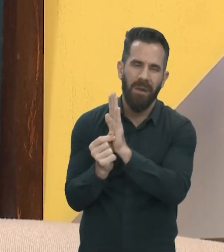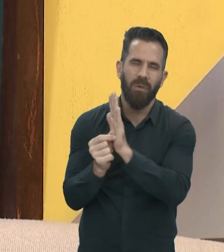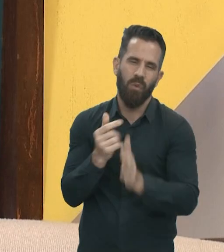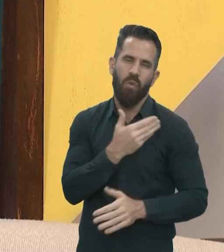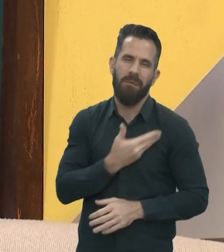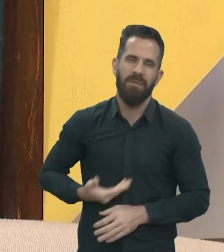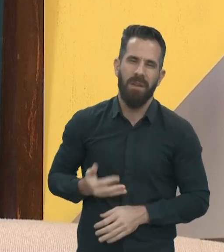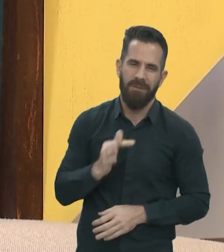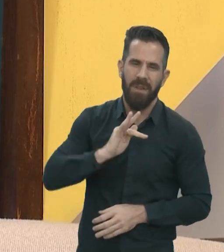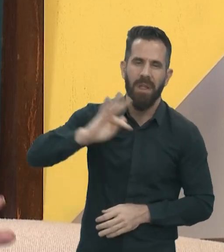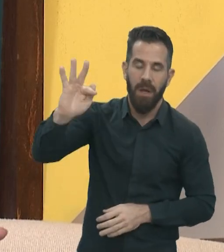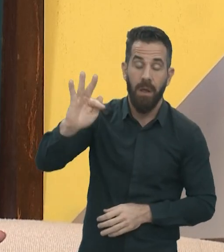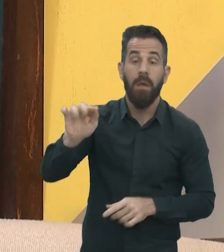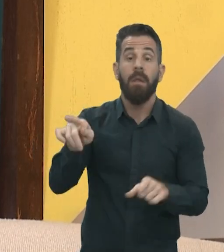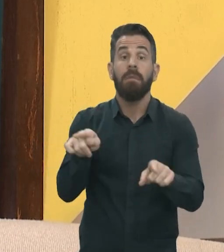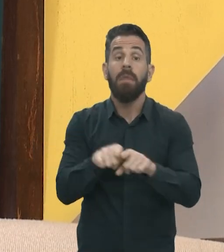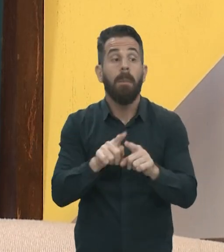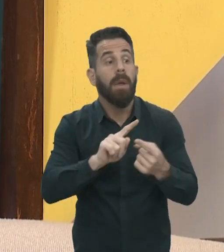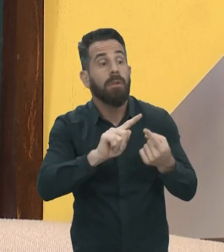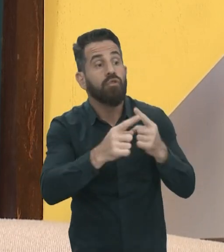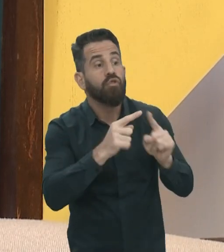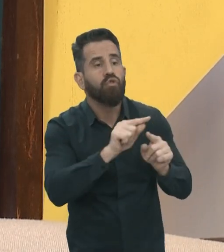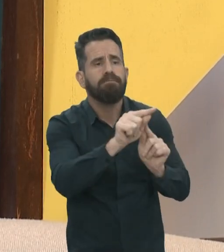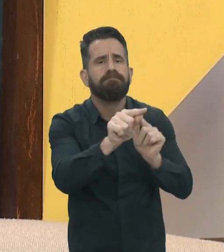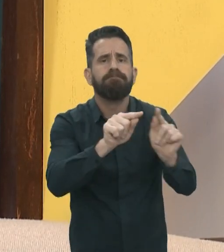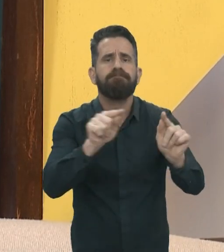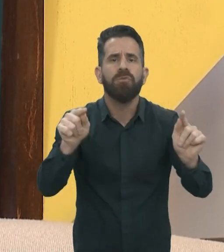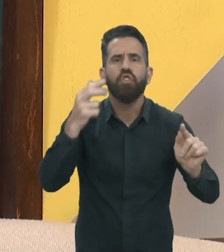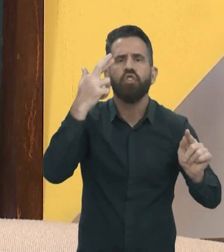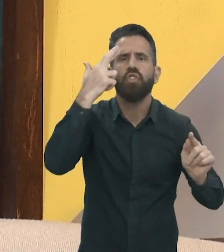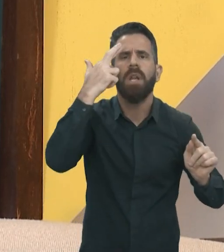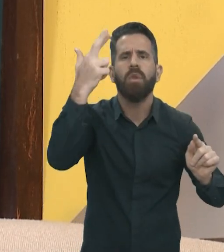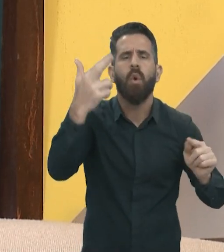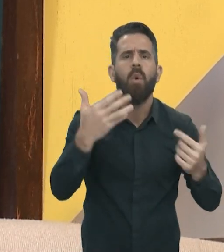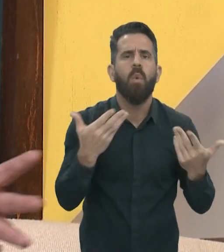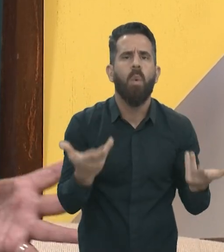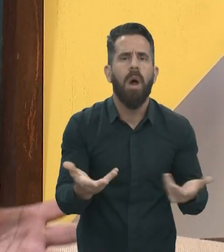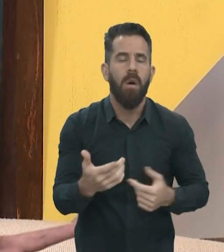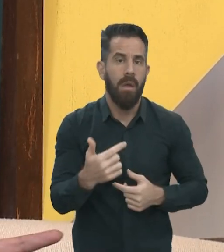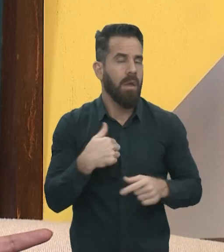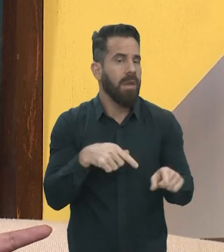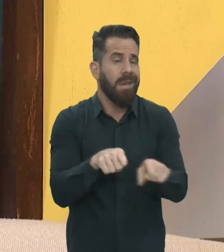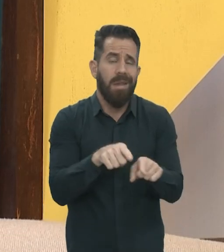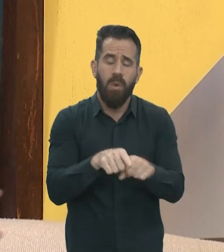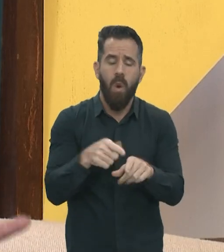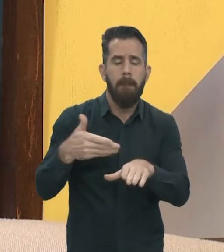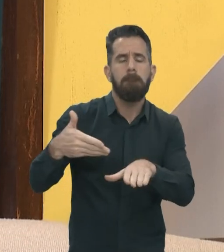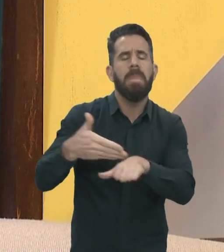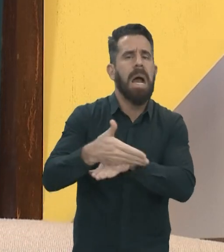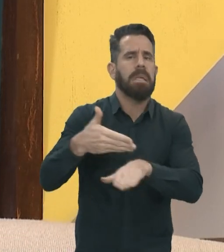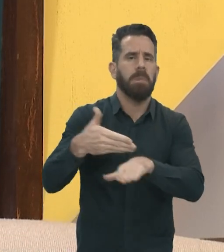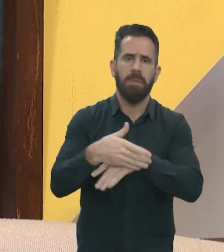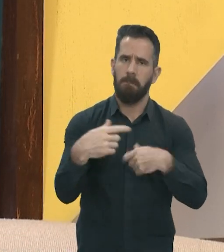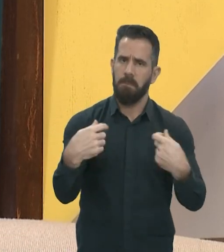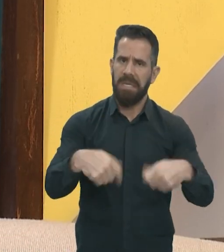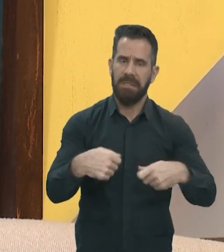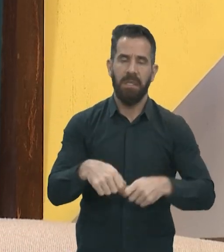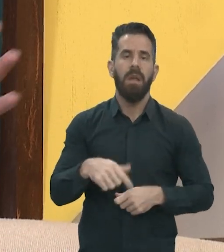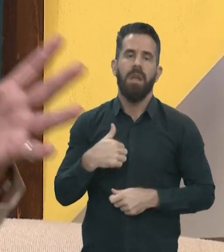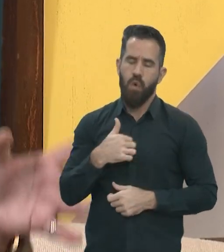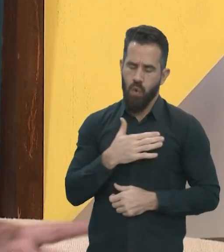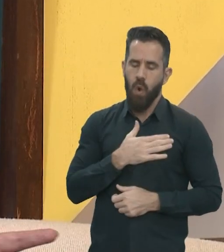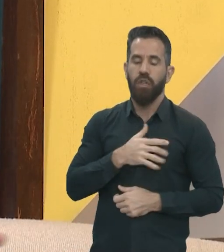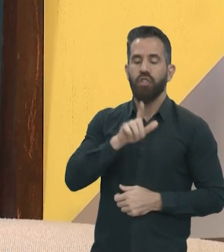das unidades acadêmicas, discutindo o orçamento de forma participativa. Então, o que é isso? Eu posso ter o GT, que é o Grupo de Trabalho de